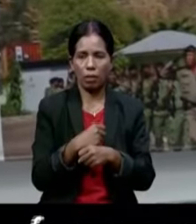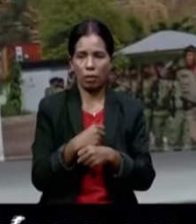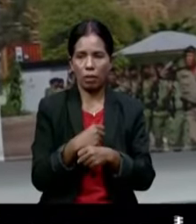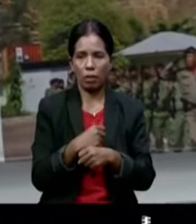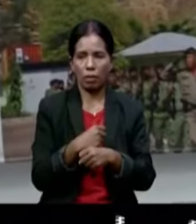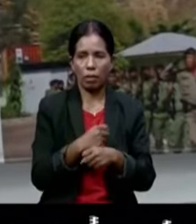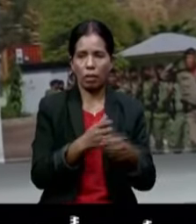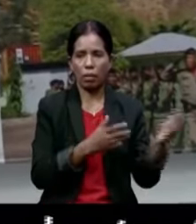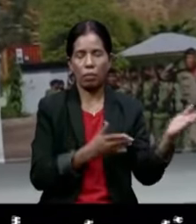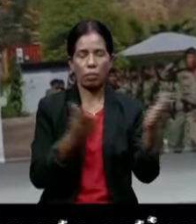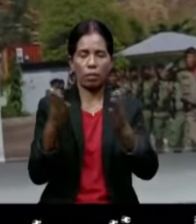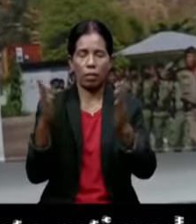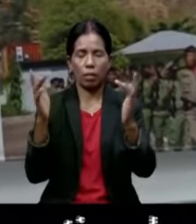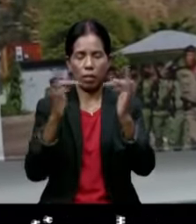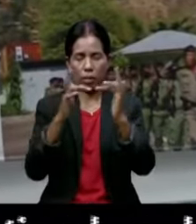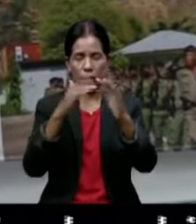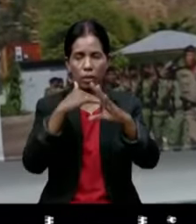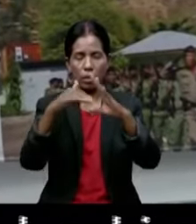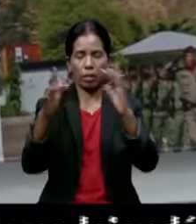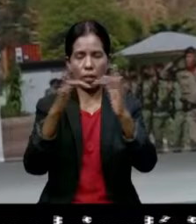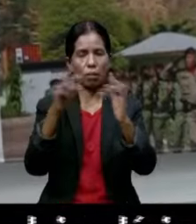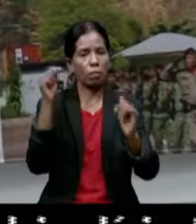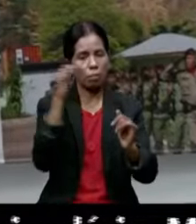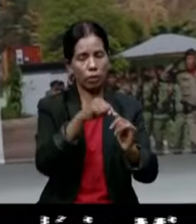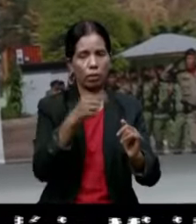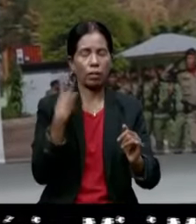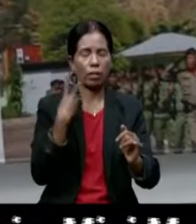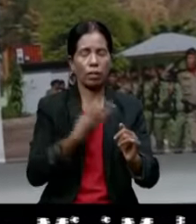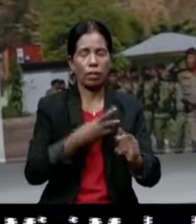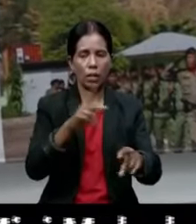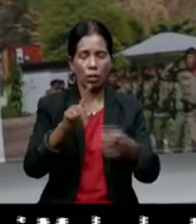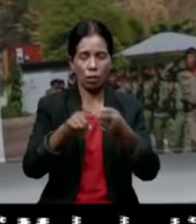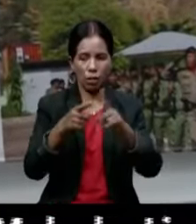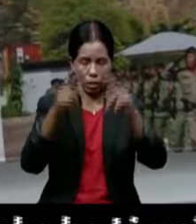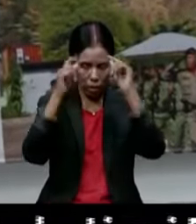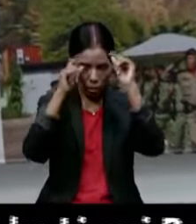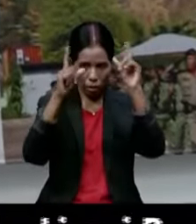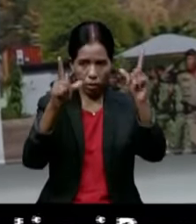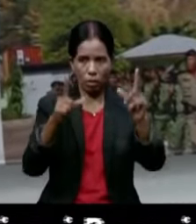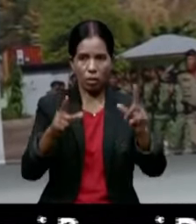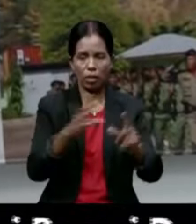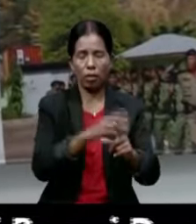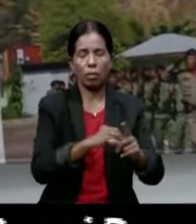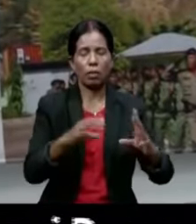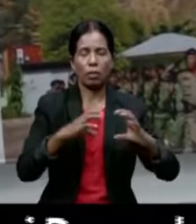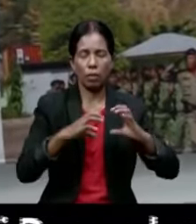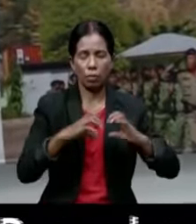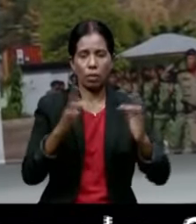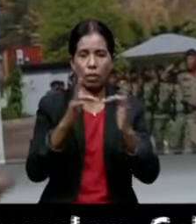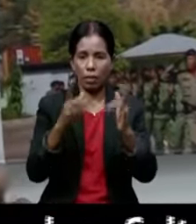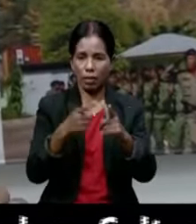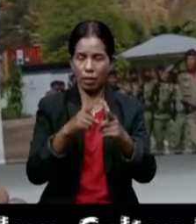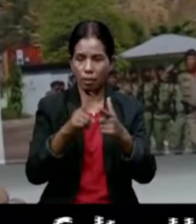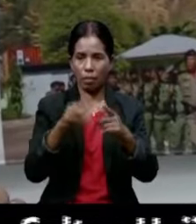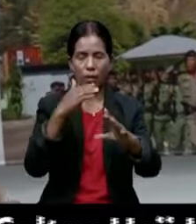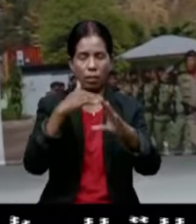crimes kemin online nyan nebe haposo kitania malu timor ansira finzi namora ia online depois chat